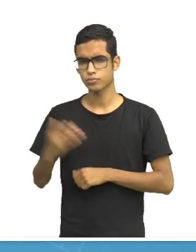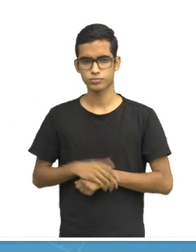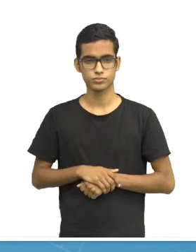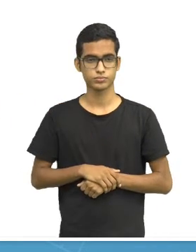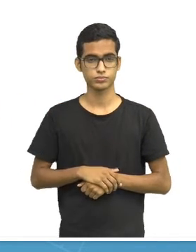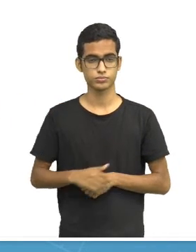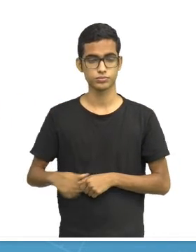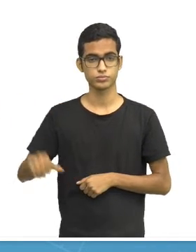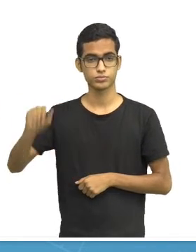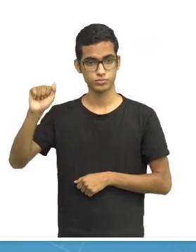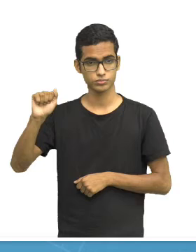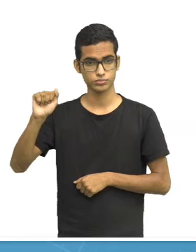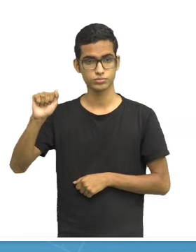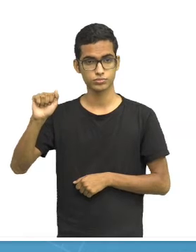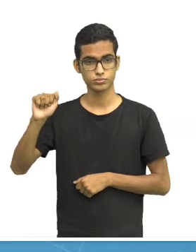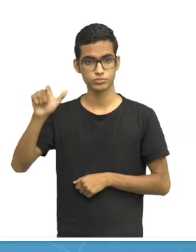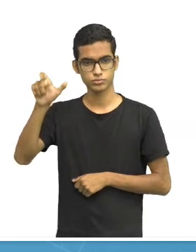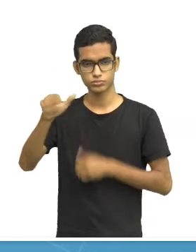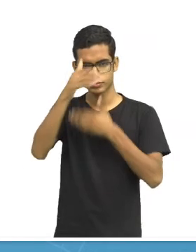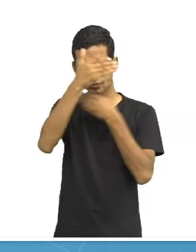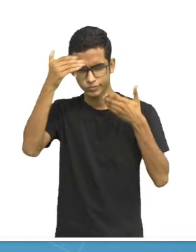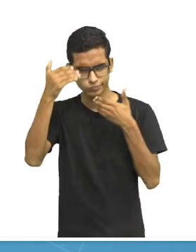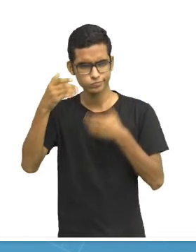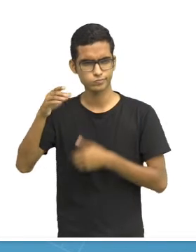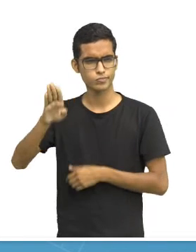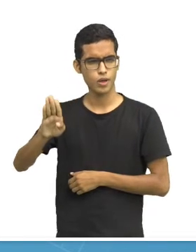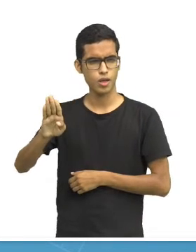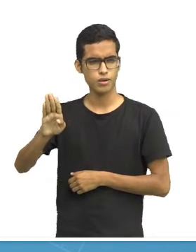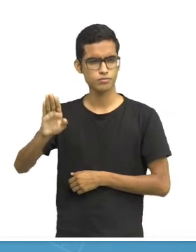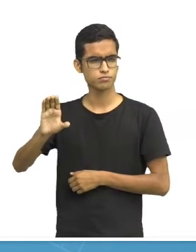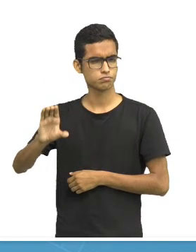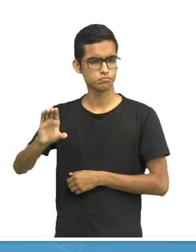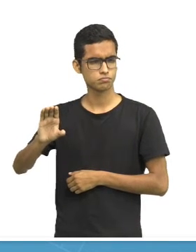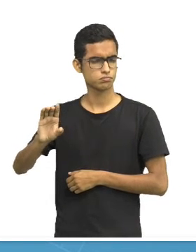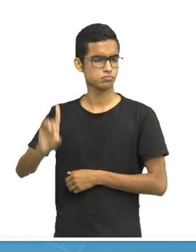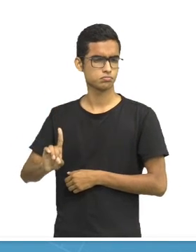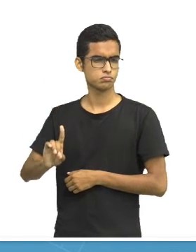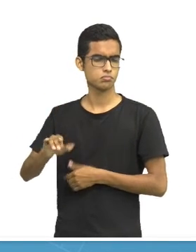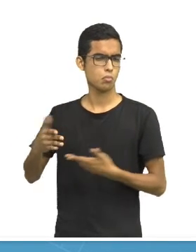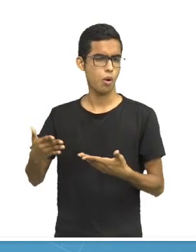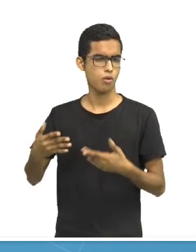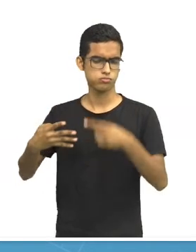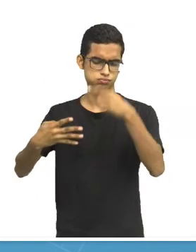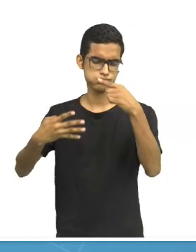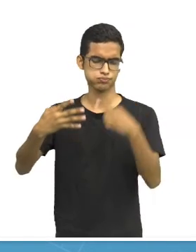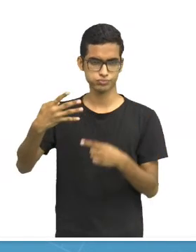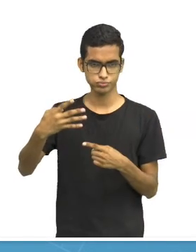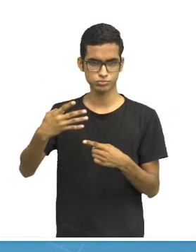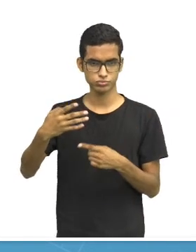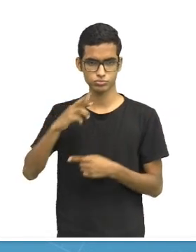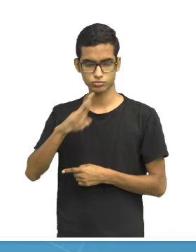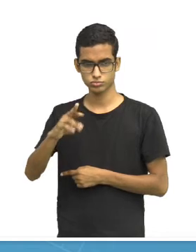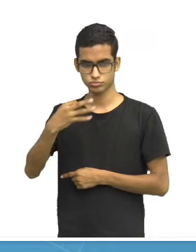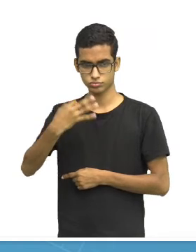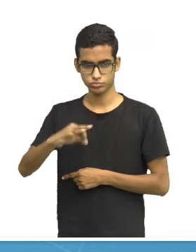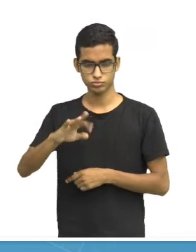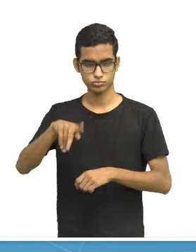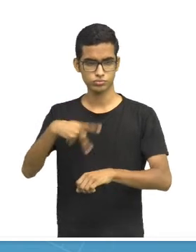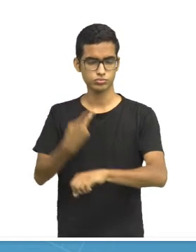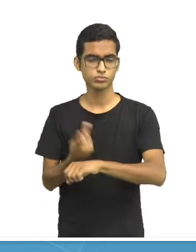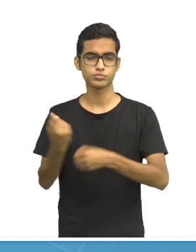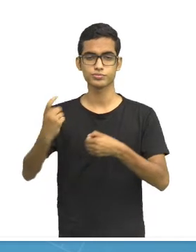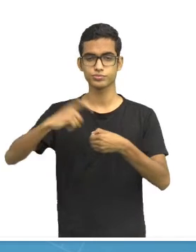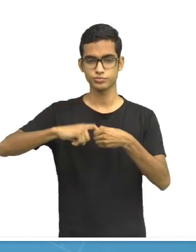A, Pablo Picasso, Pierre Auguste Renoir, Camille Pissarro ou Edgar Degas. Então, responda corretamente, daqui a pouco